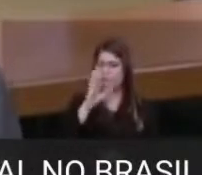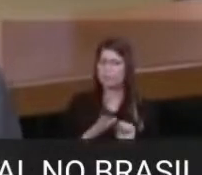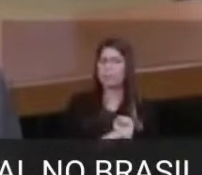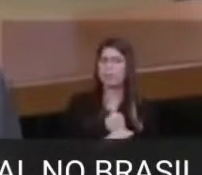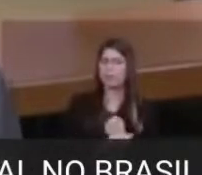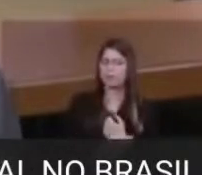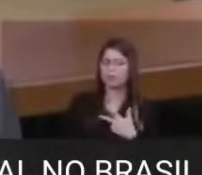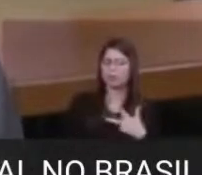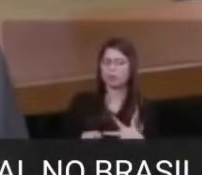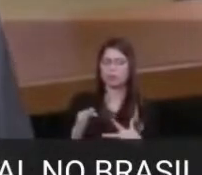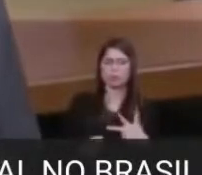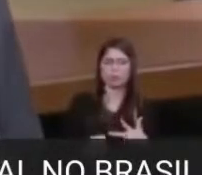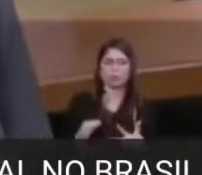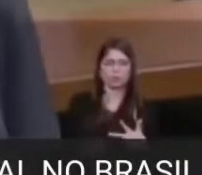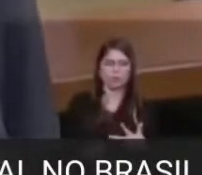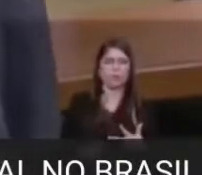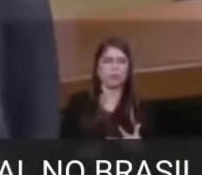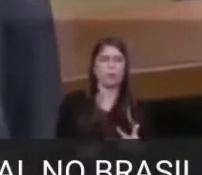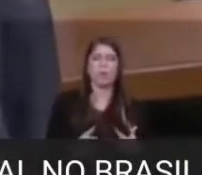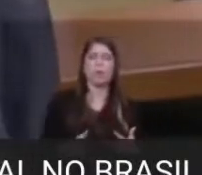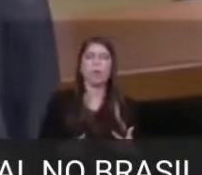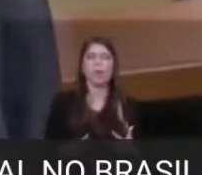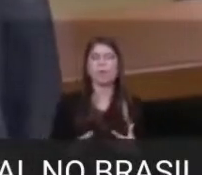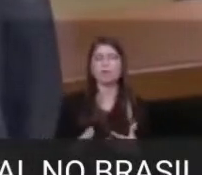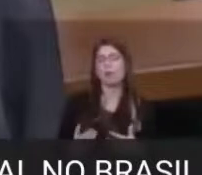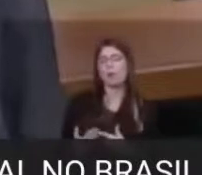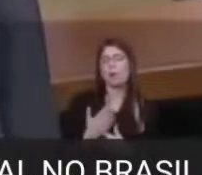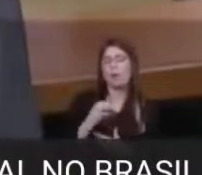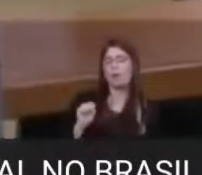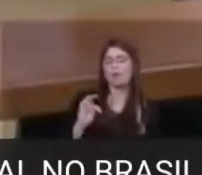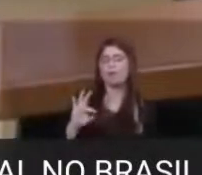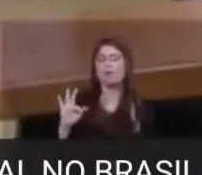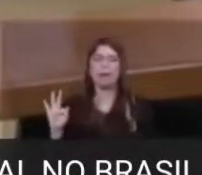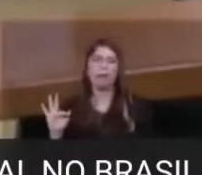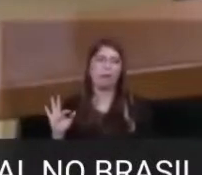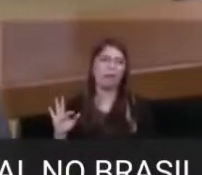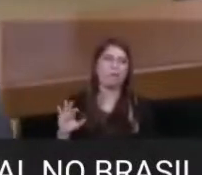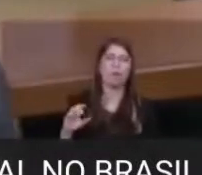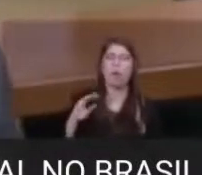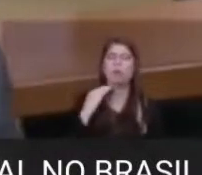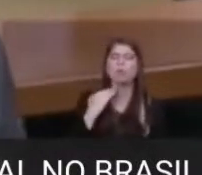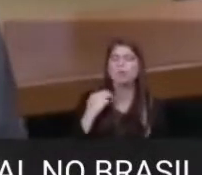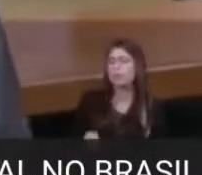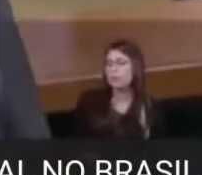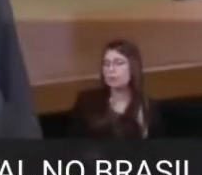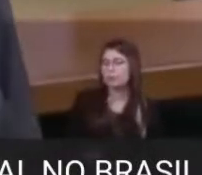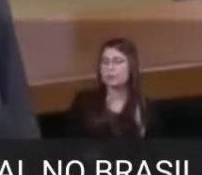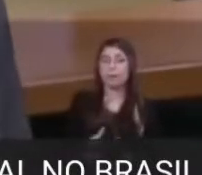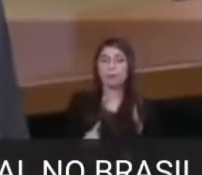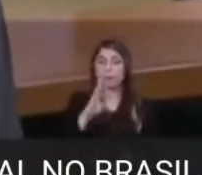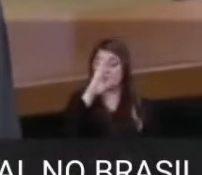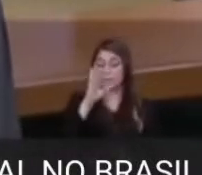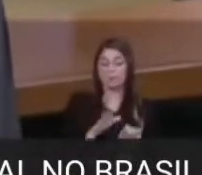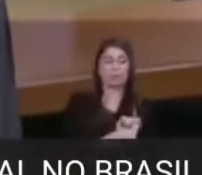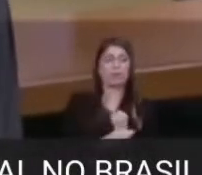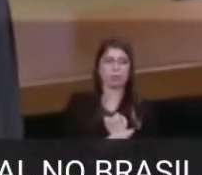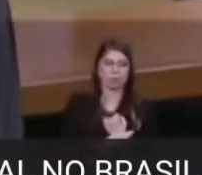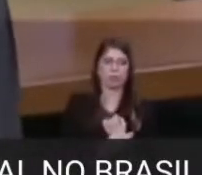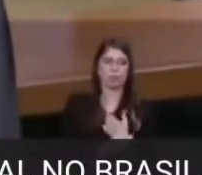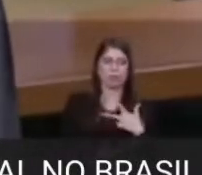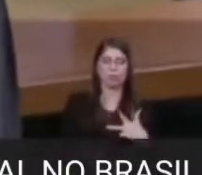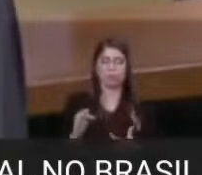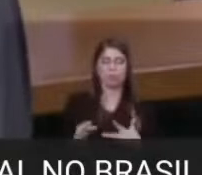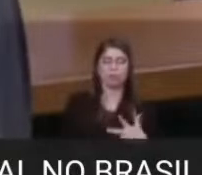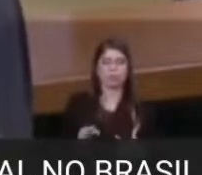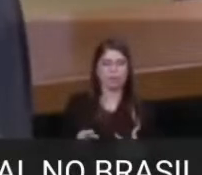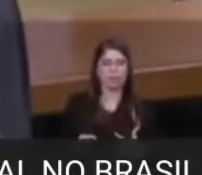principal garantia do Poder Judiciário, não em favor do Supremo Tribunal Federal ou em favor dos juízes e juízas, mas a principal garantia do